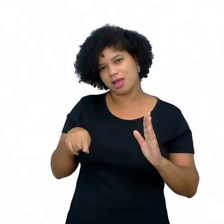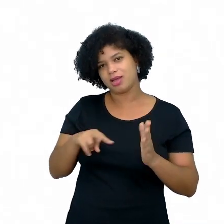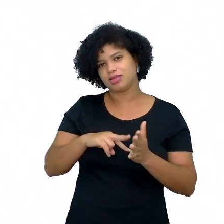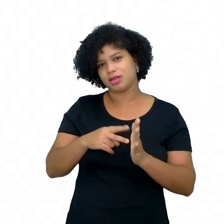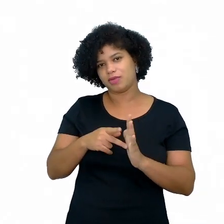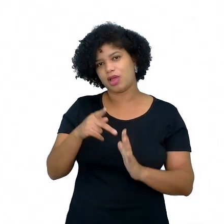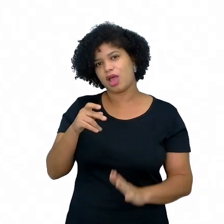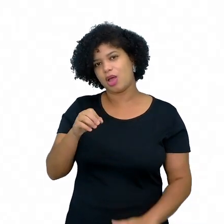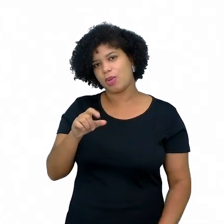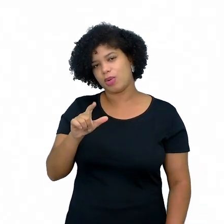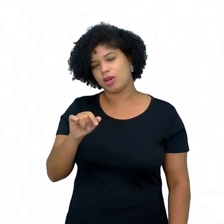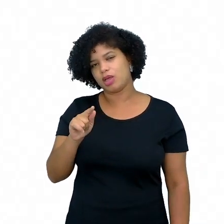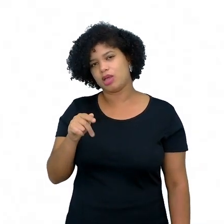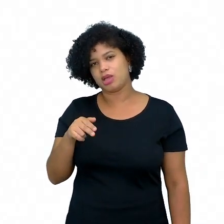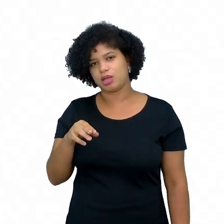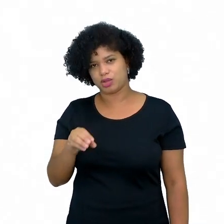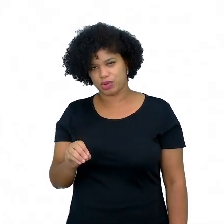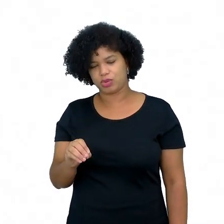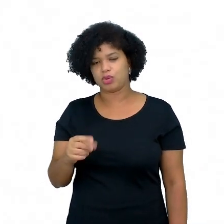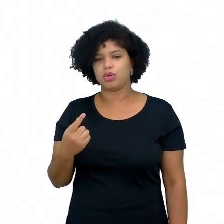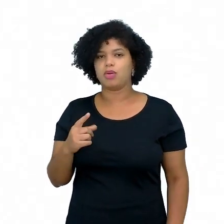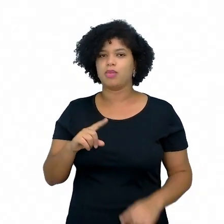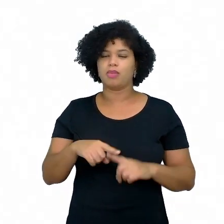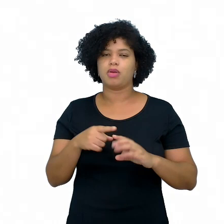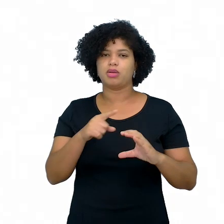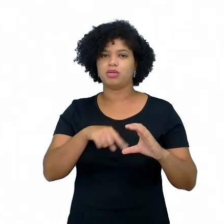não apresenta um lado, não é verdade?